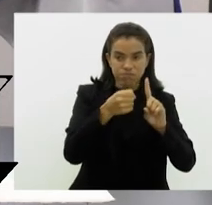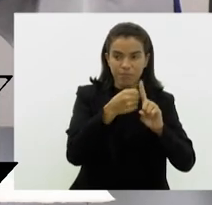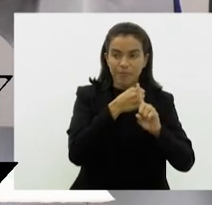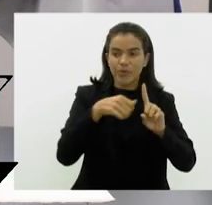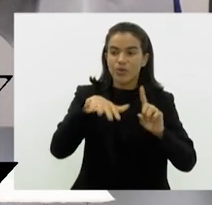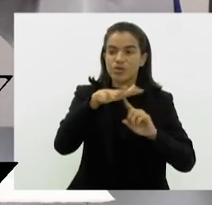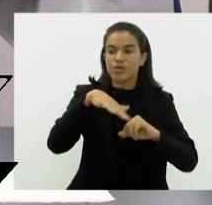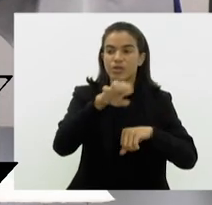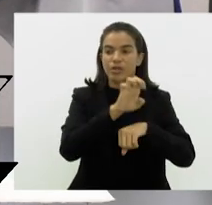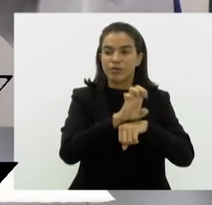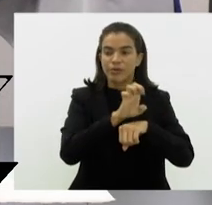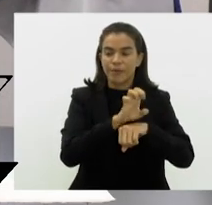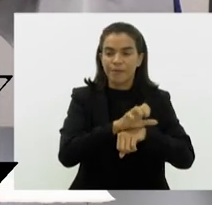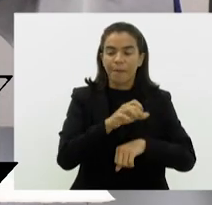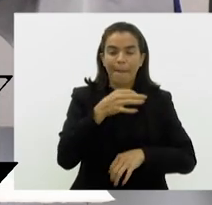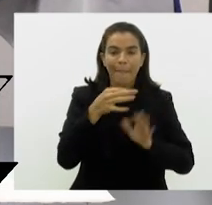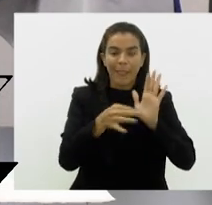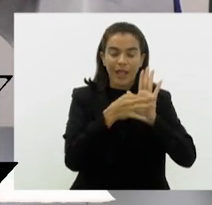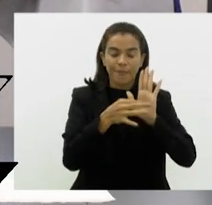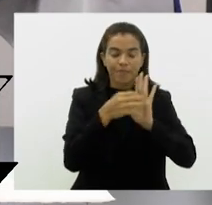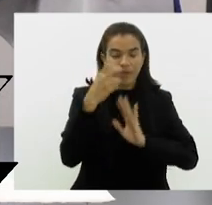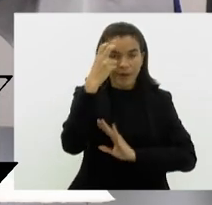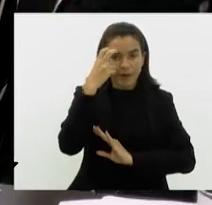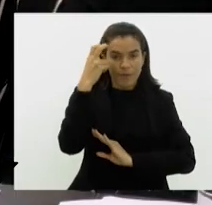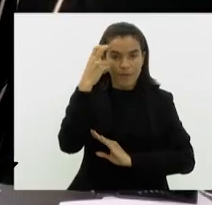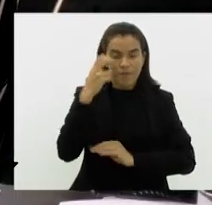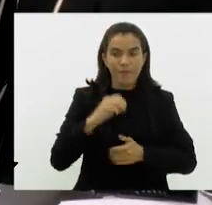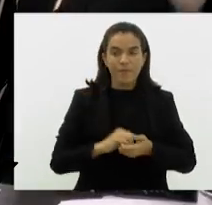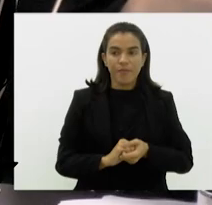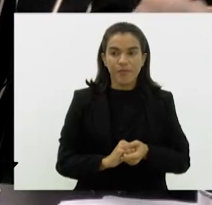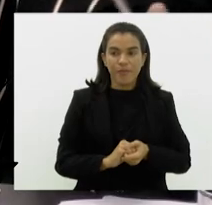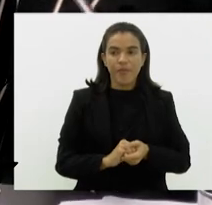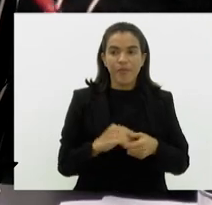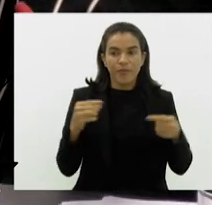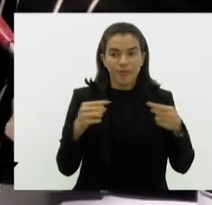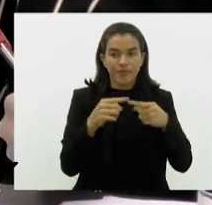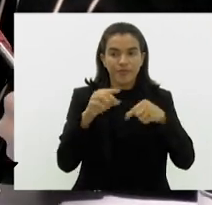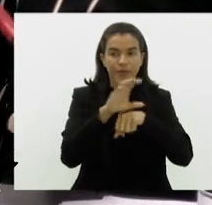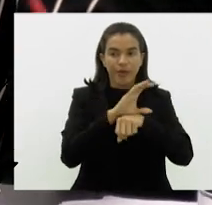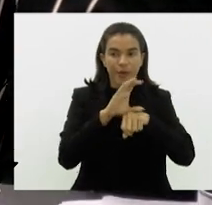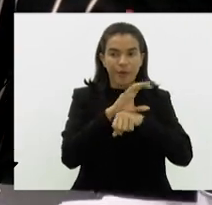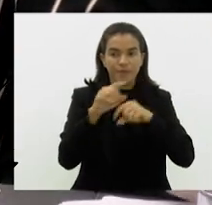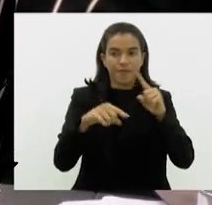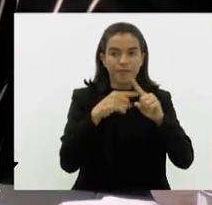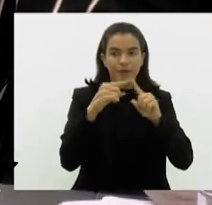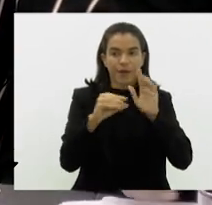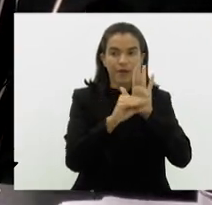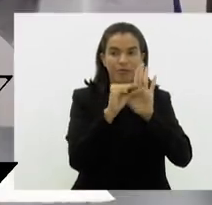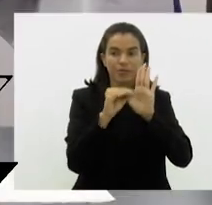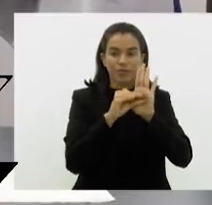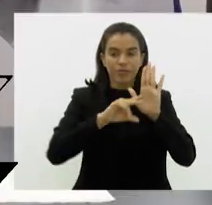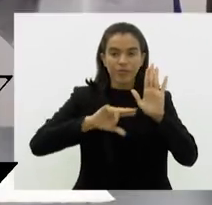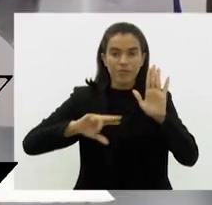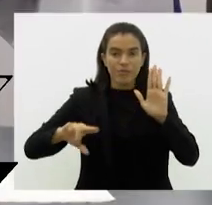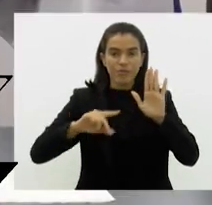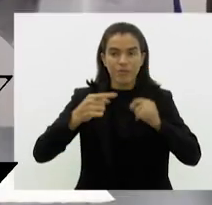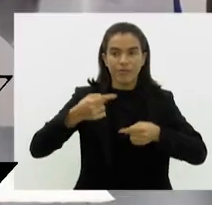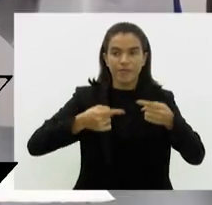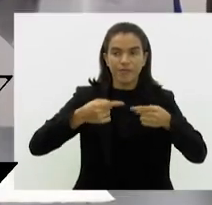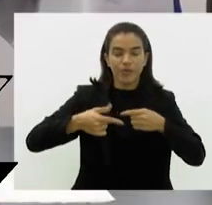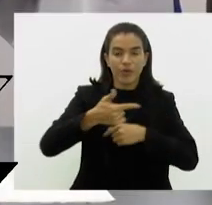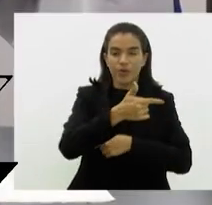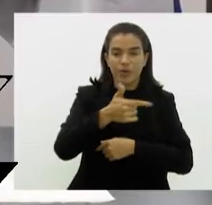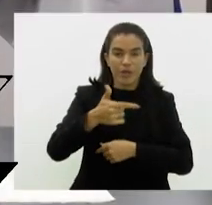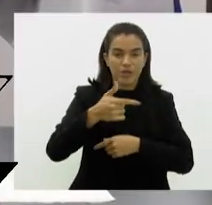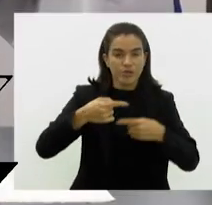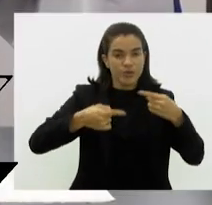âmbito do Estado do Rio de Janeiro. Para aparecer, deputada Verônica Lima. É constitucionalidade com emendas. Em discussão. Não havendo